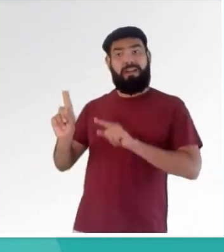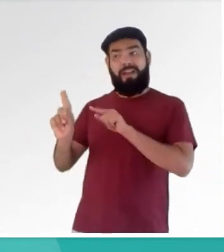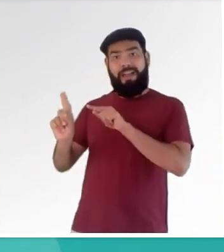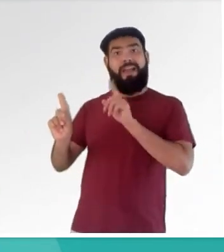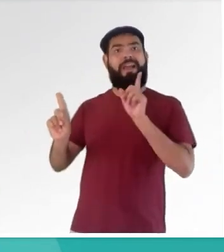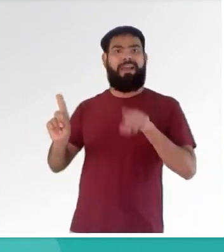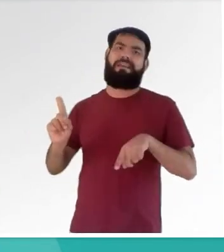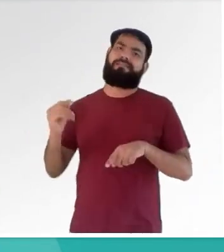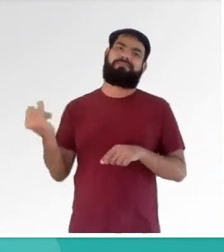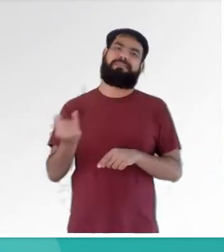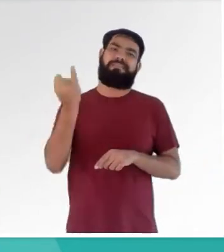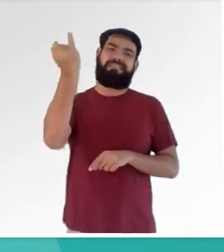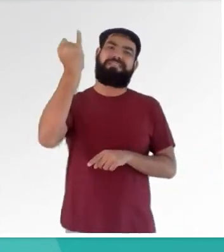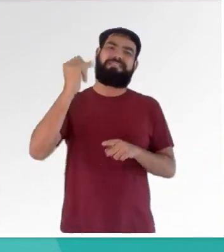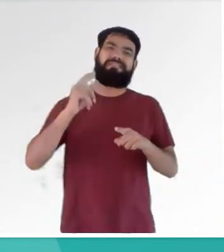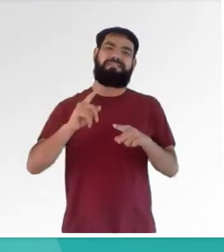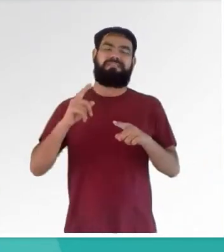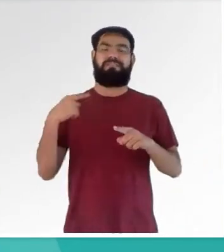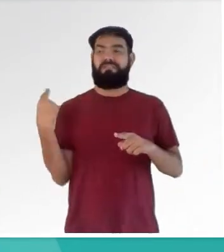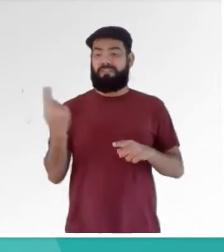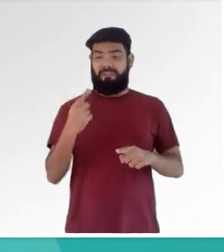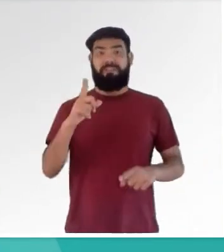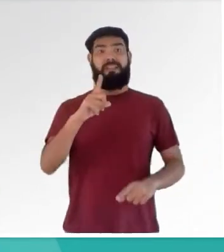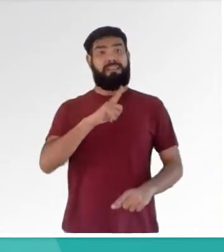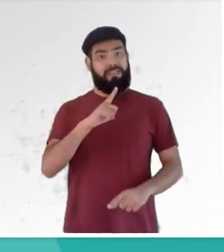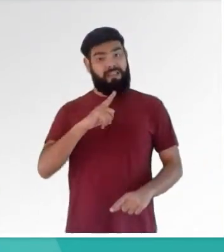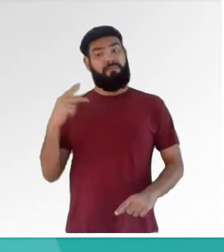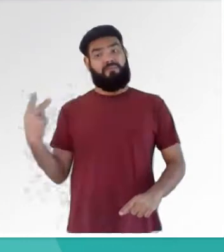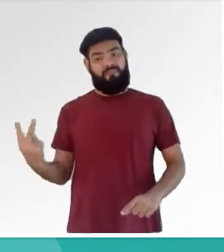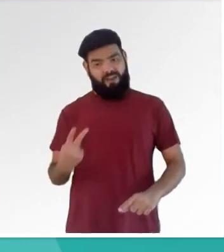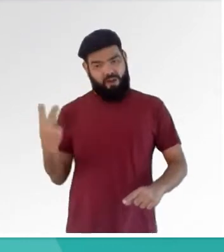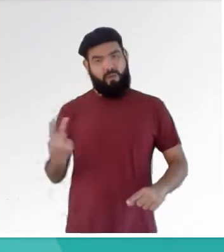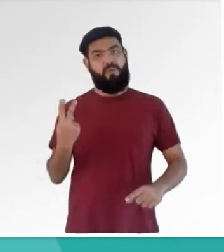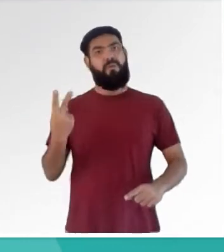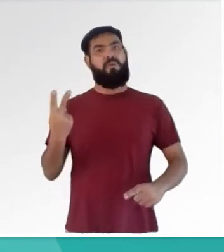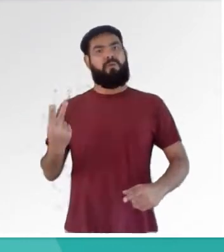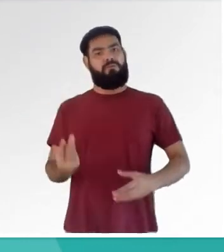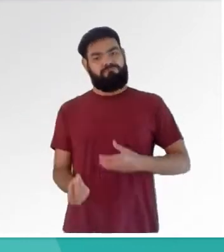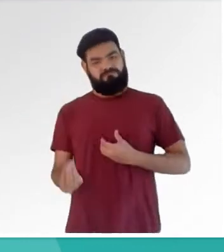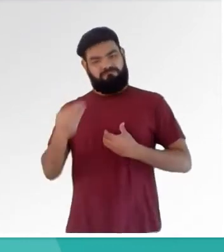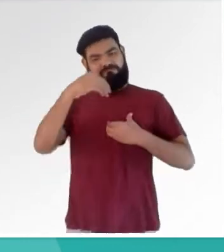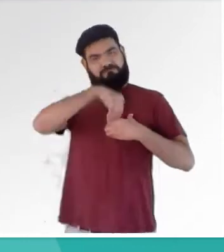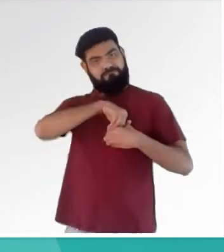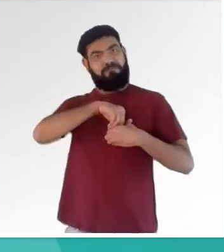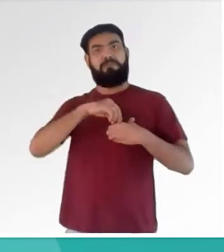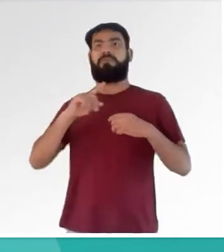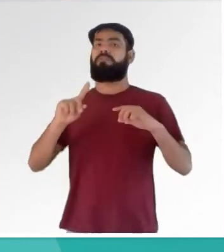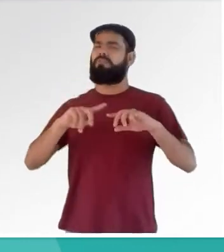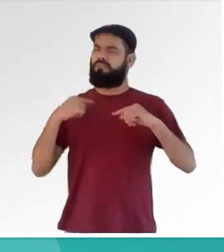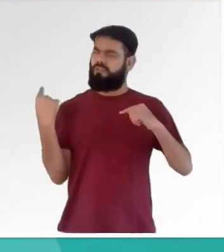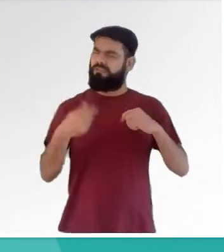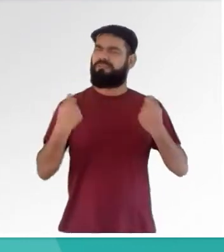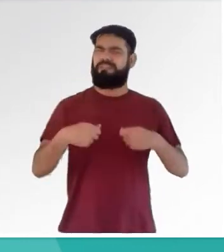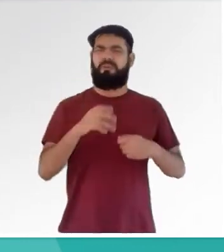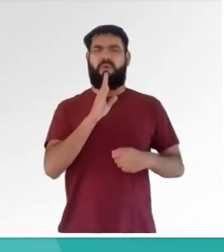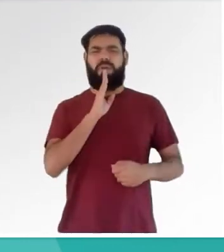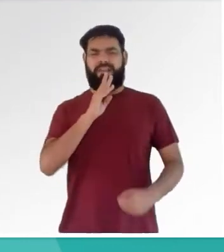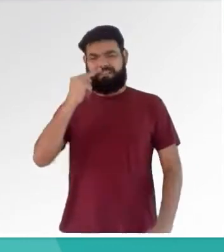valor e nós precisamos reconhecer esse valor que nós temos e manifestar nas